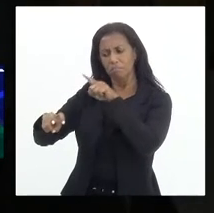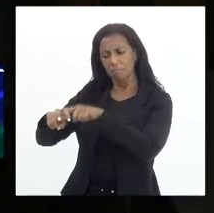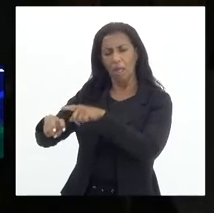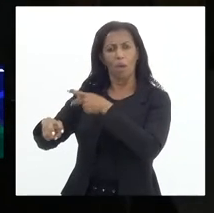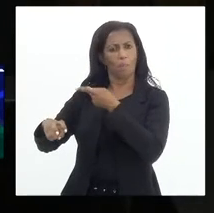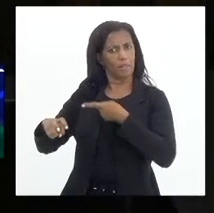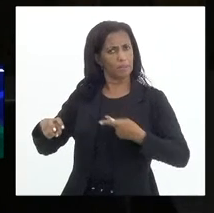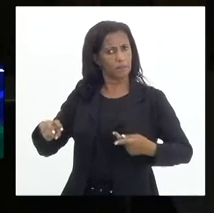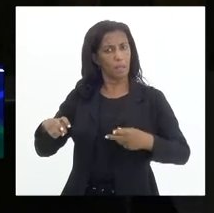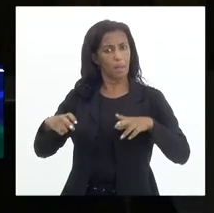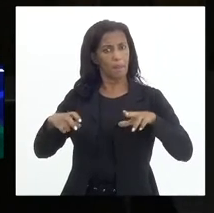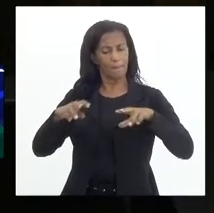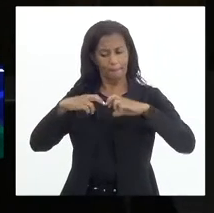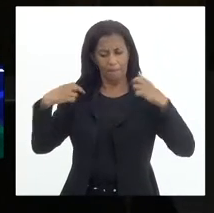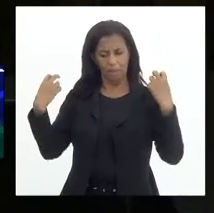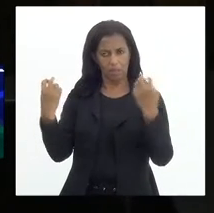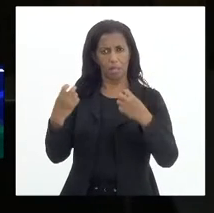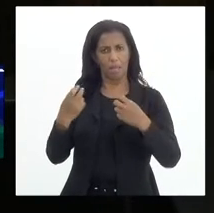República,